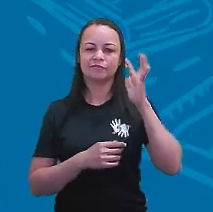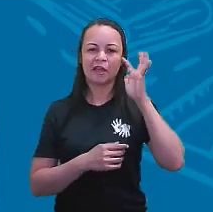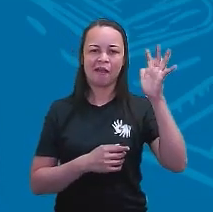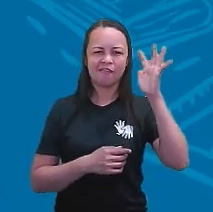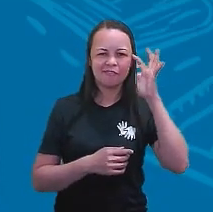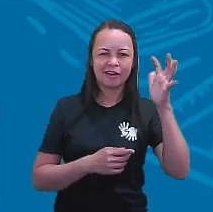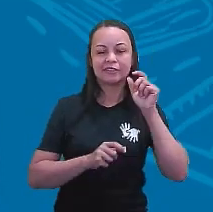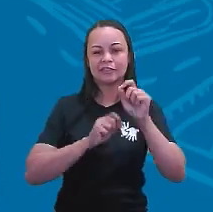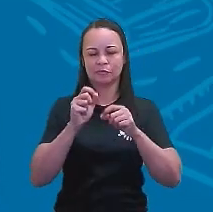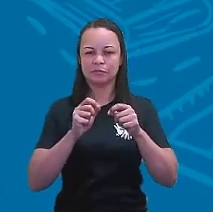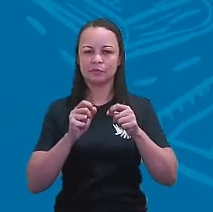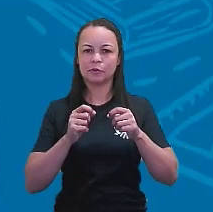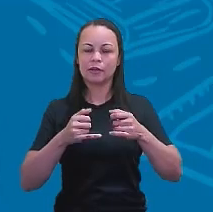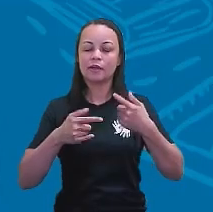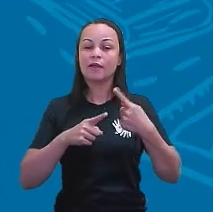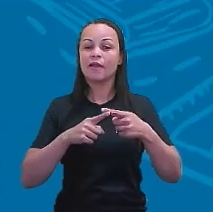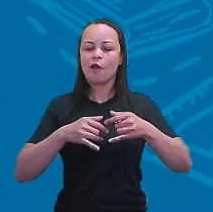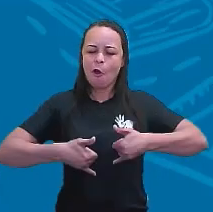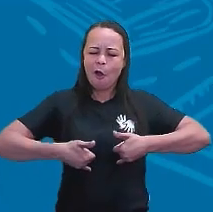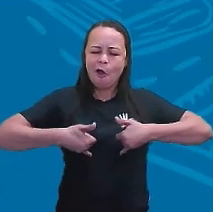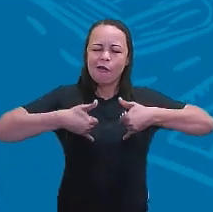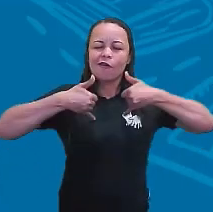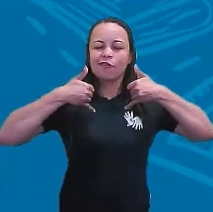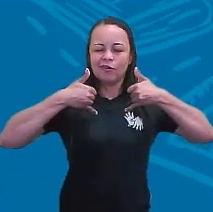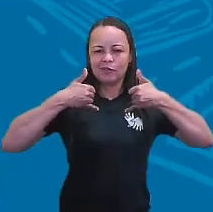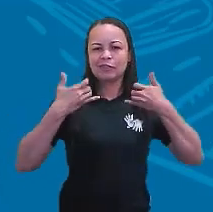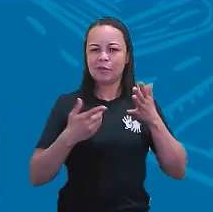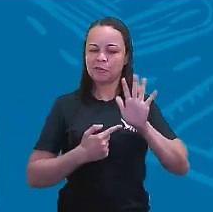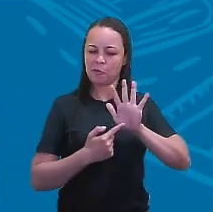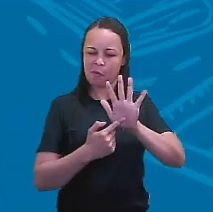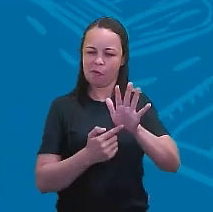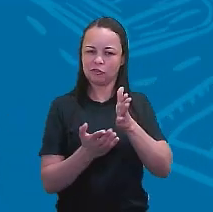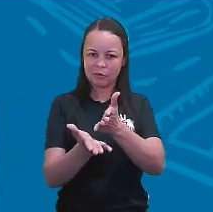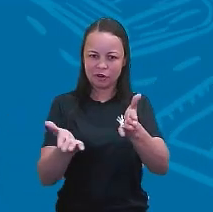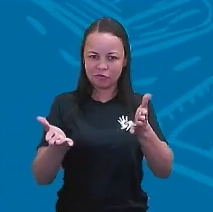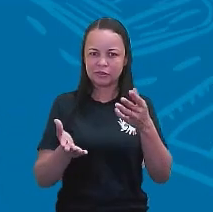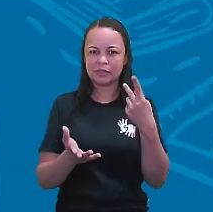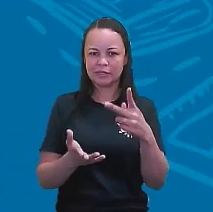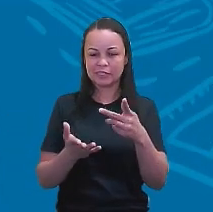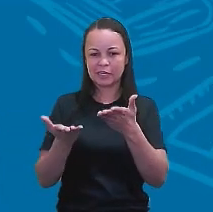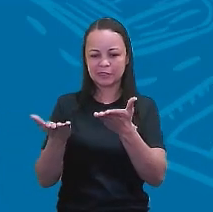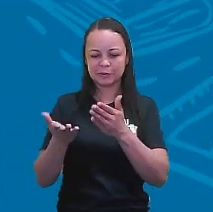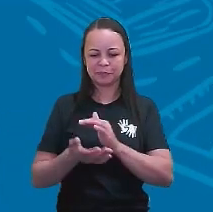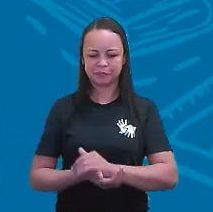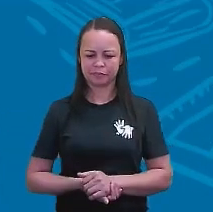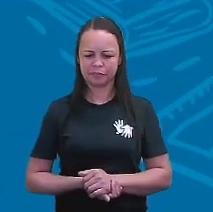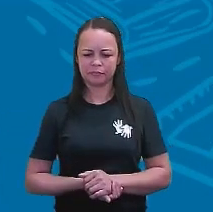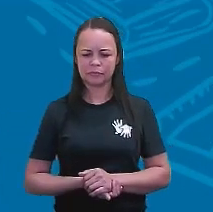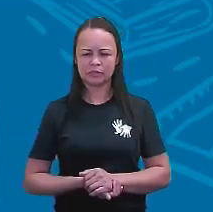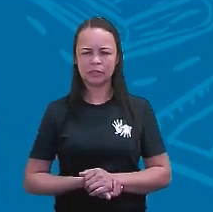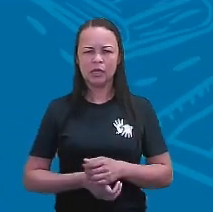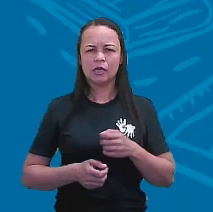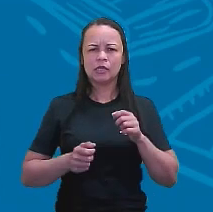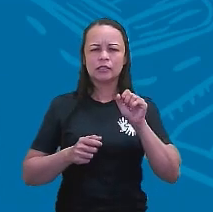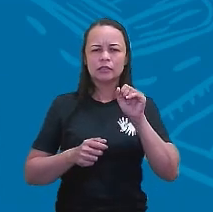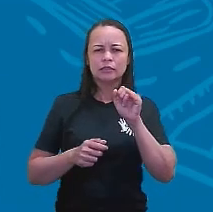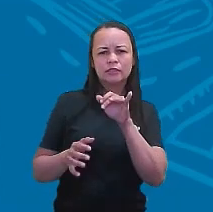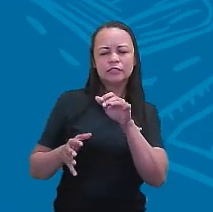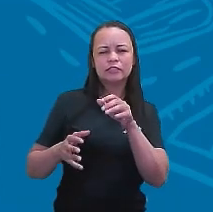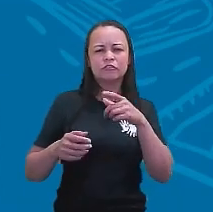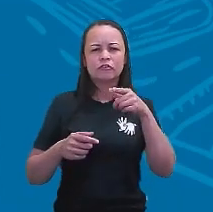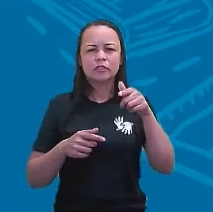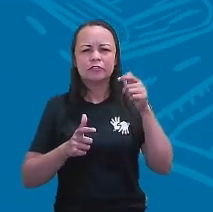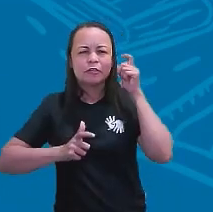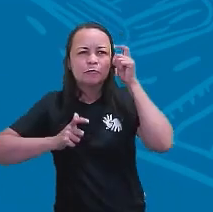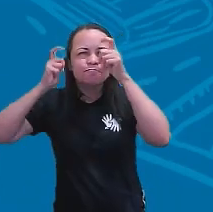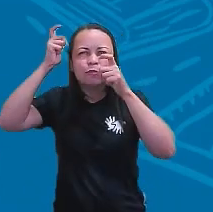porque orgulhosamente eu trouxe para você essa que diz o seguinte: e se a tempestade não passar,